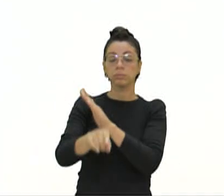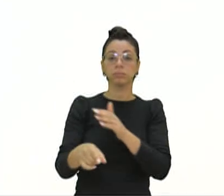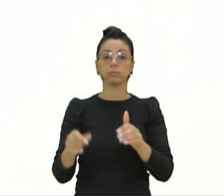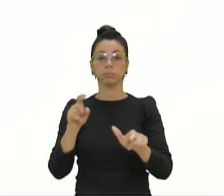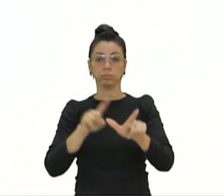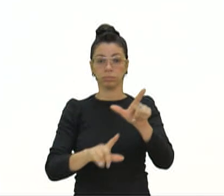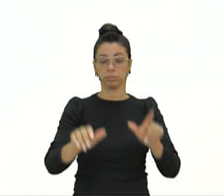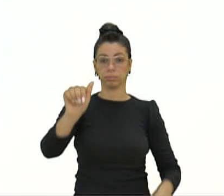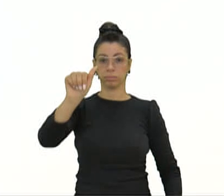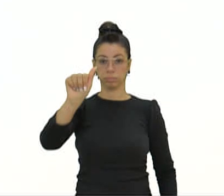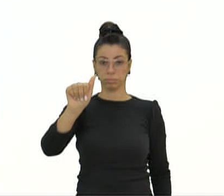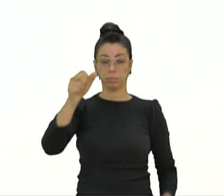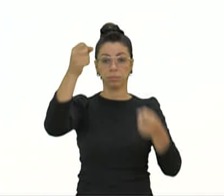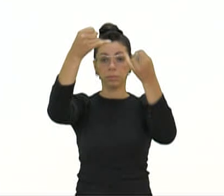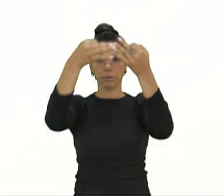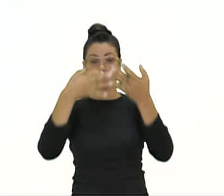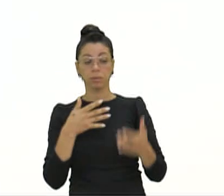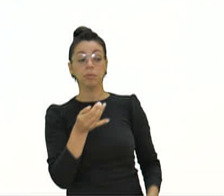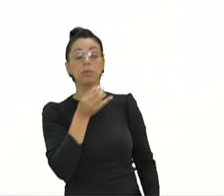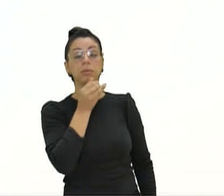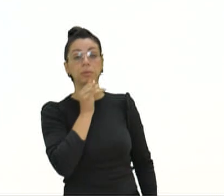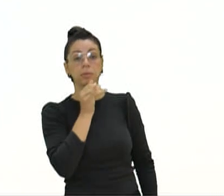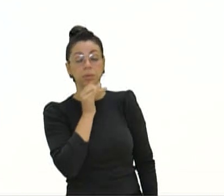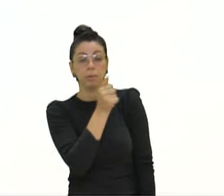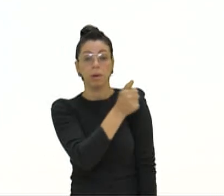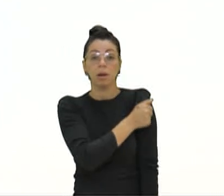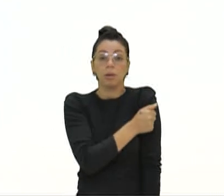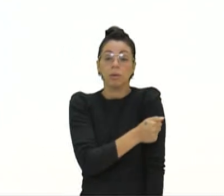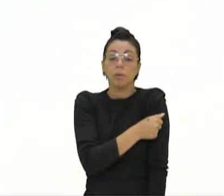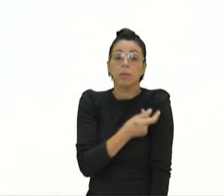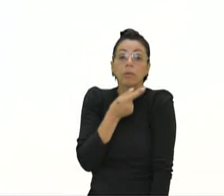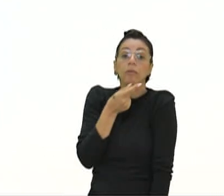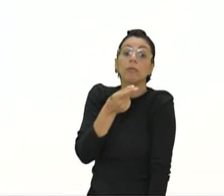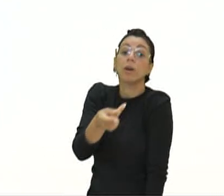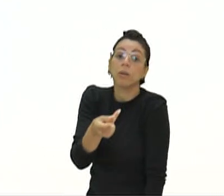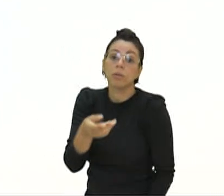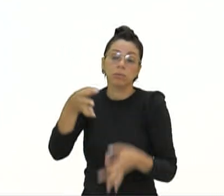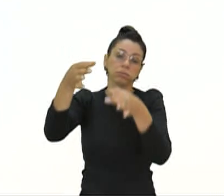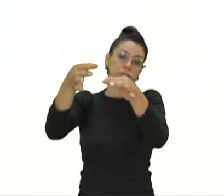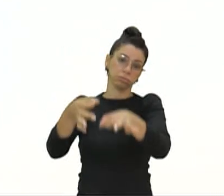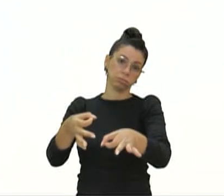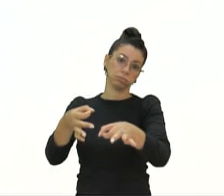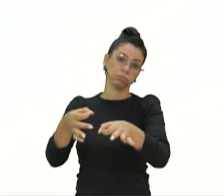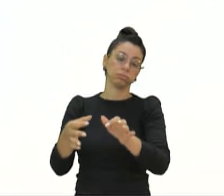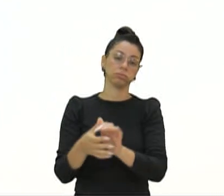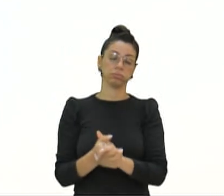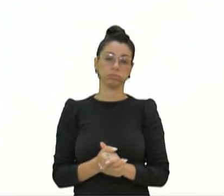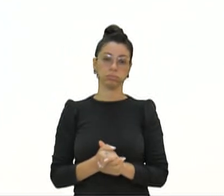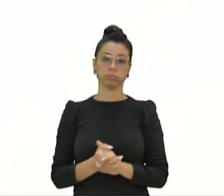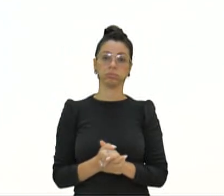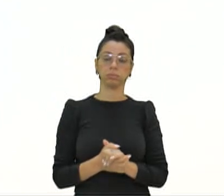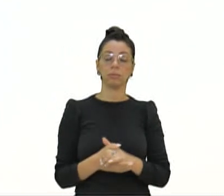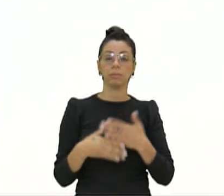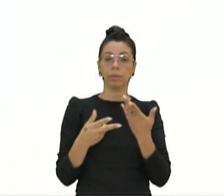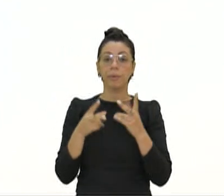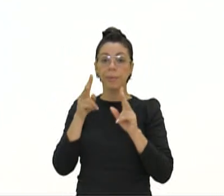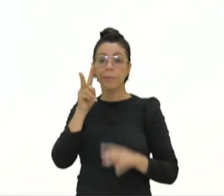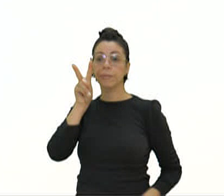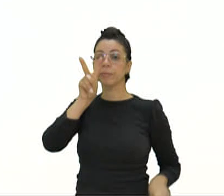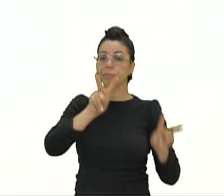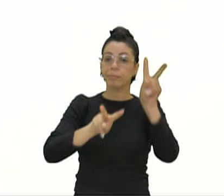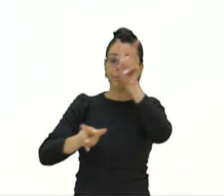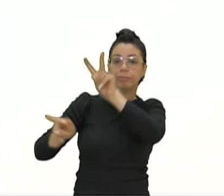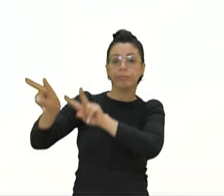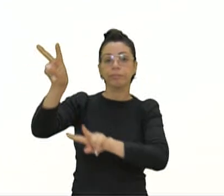A: explique com exemplos o que o aluno quis dizer com esta afirmação. Então, a visão permite distinguir o